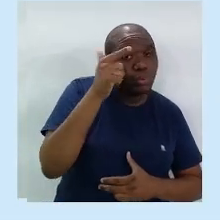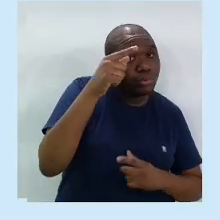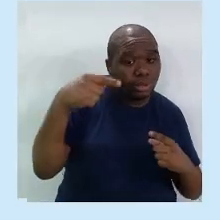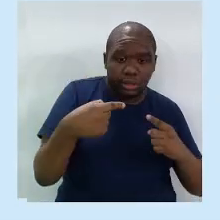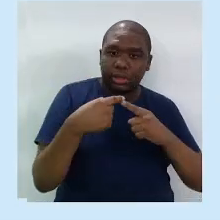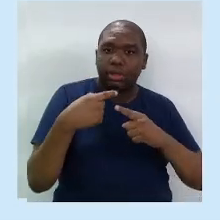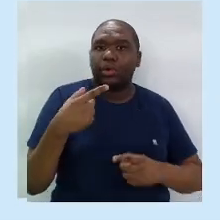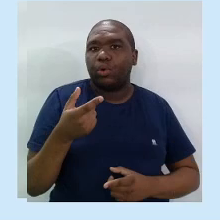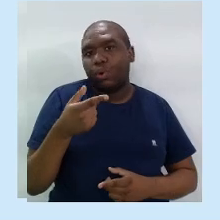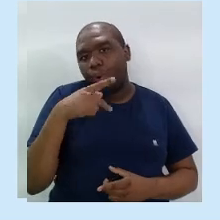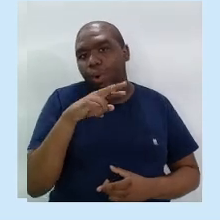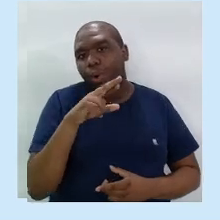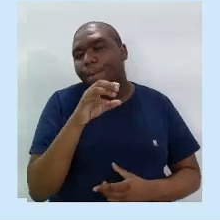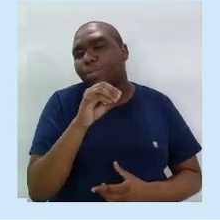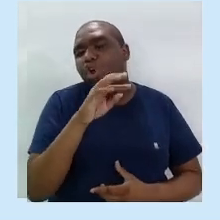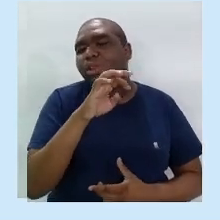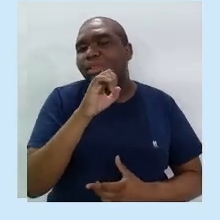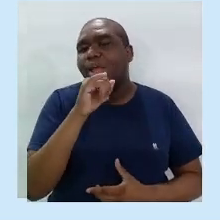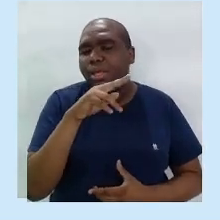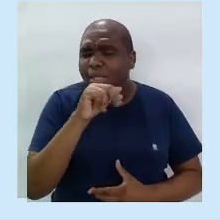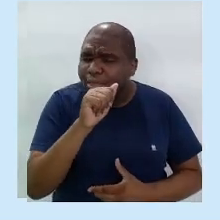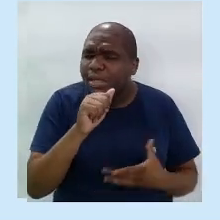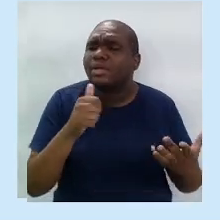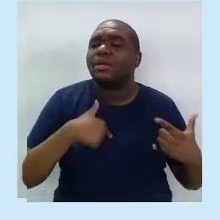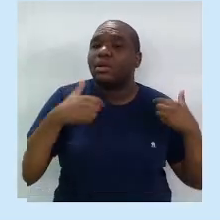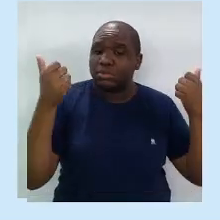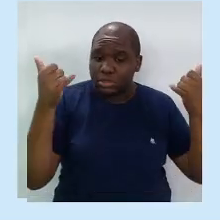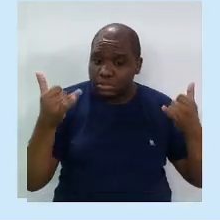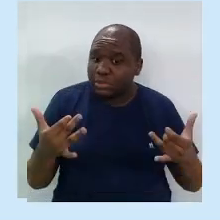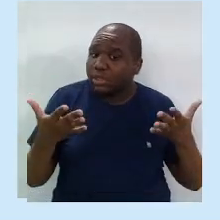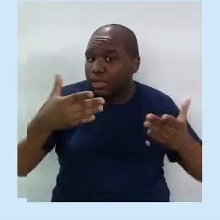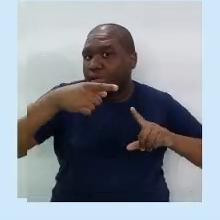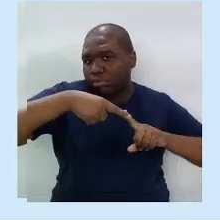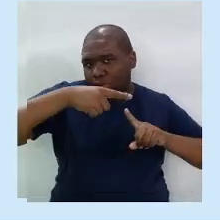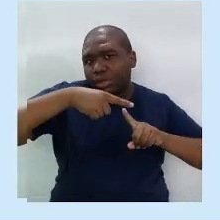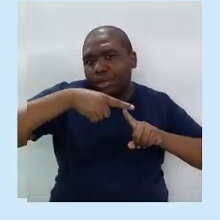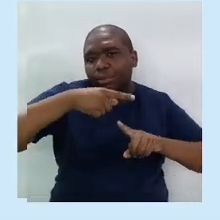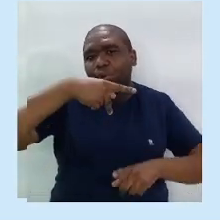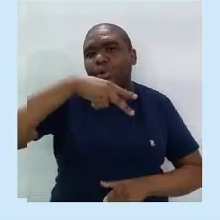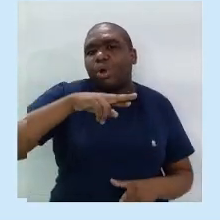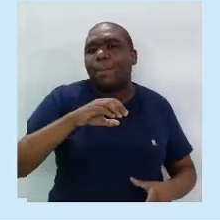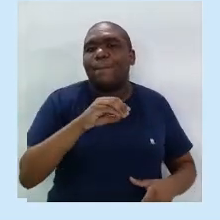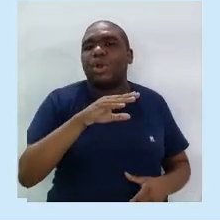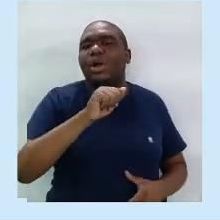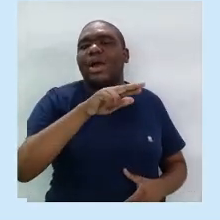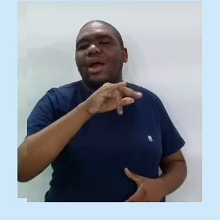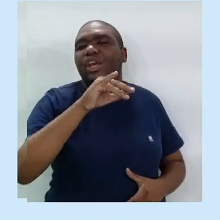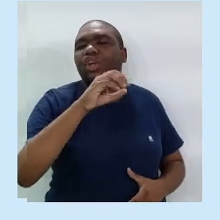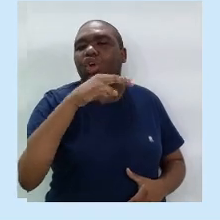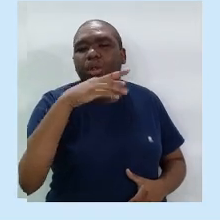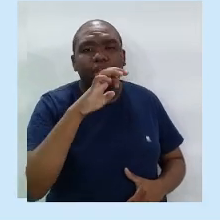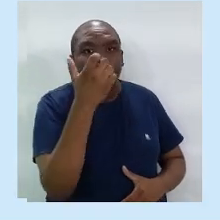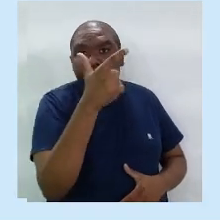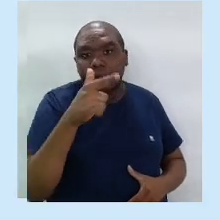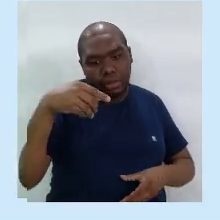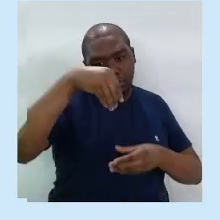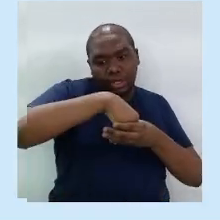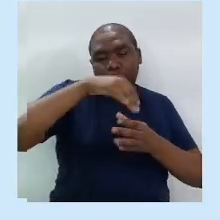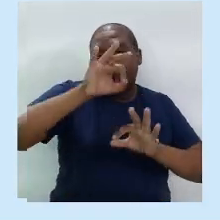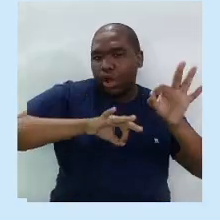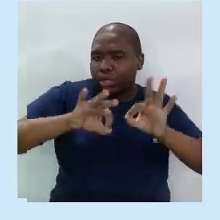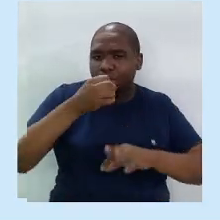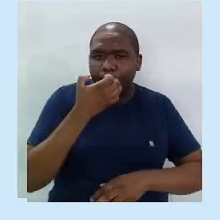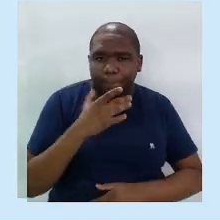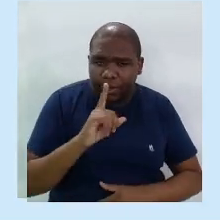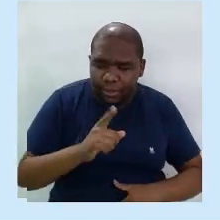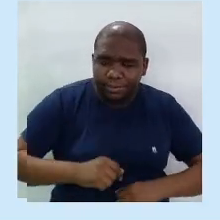proteínas. Bom, eu falei para vocês das células procariontes que não tem um núcleo ali bem organizado. Vamos